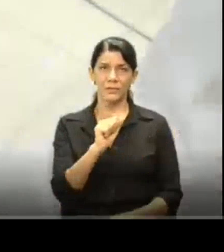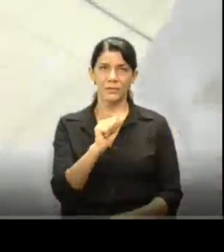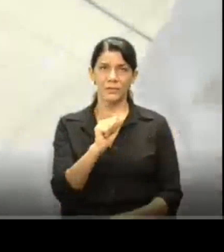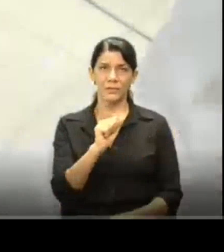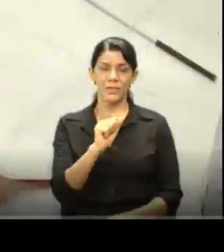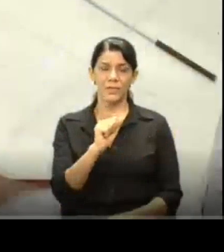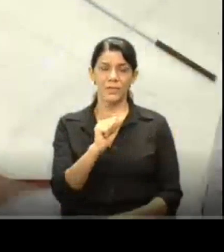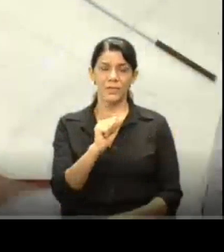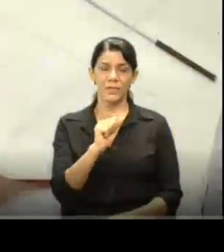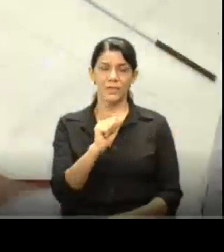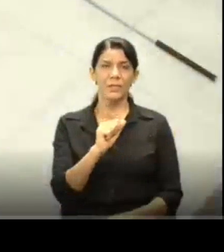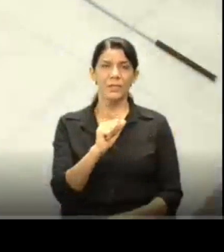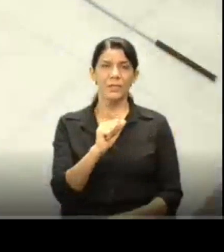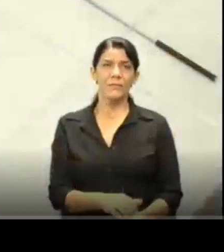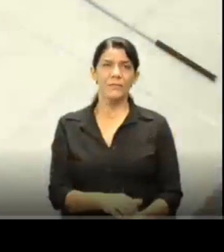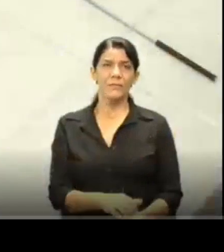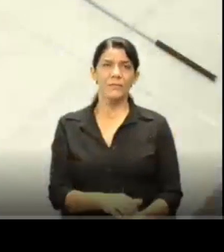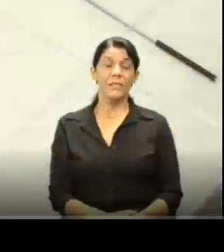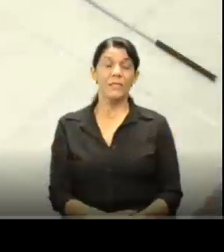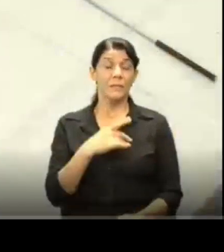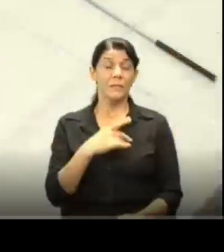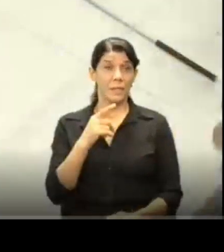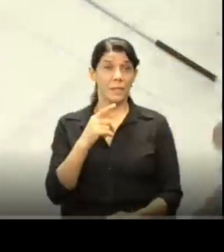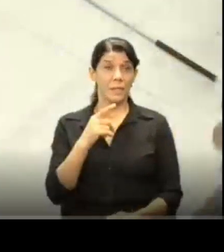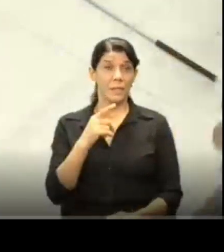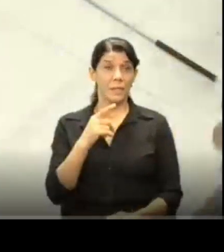Então, primeiro liga o bico de Busse,